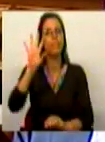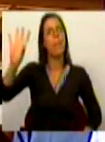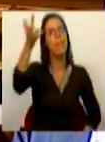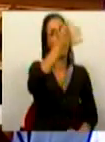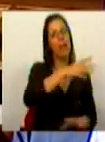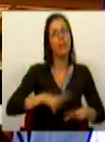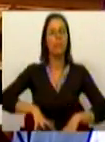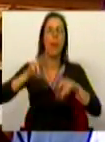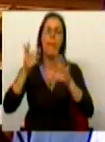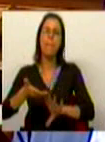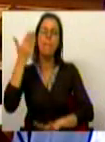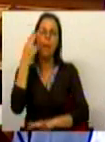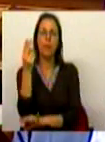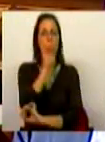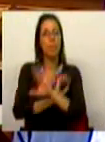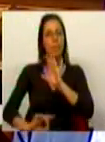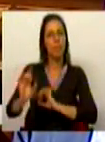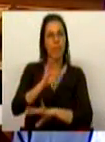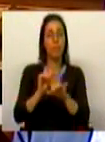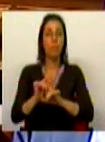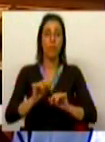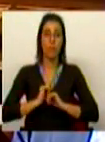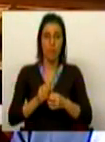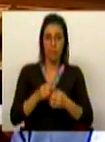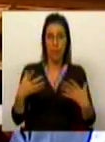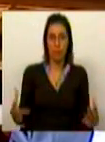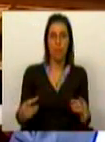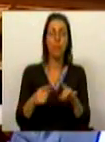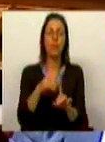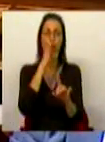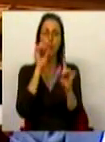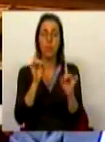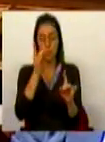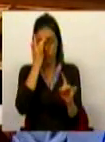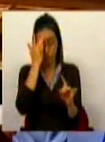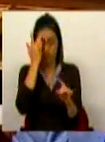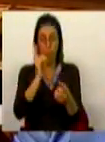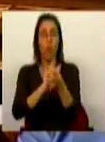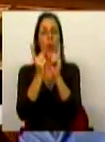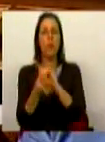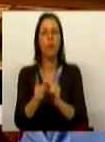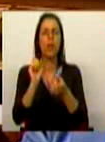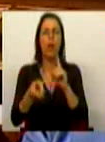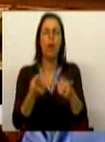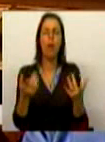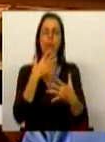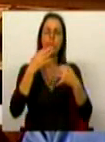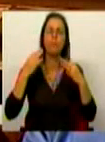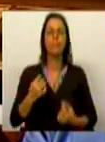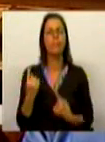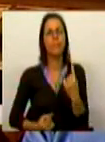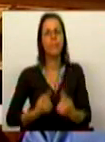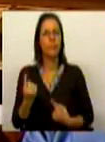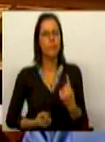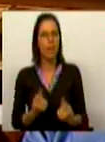mais desenvolvidos da União Europeia. O nosso crescimento, curiosamente, e contrariamente àquilo que tem vindo a ser afirmado por algumas e